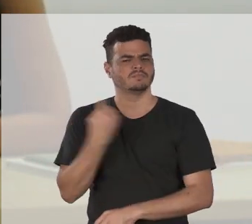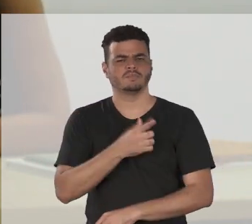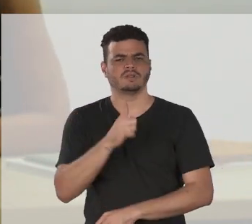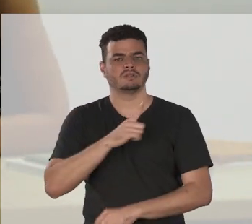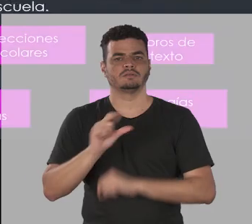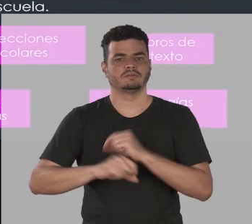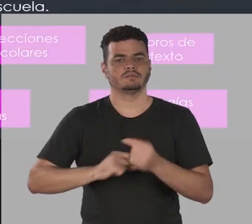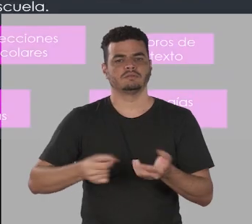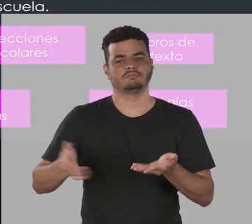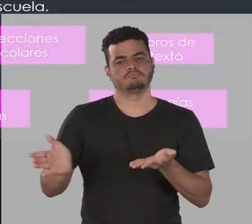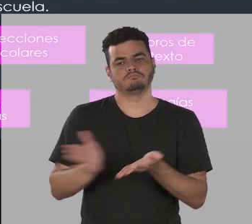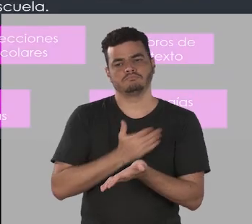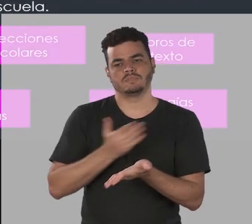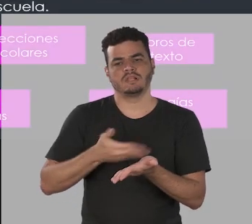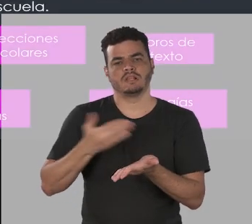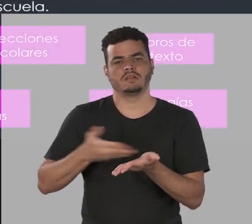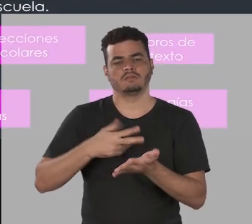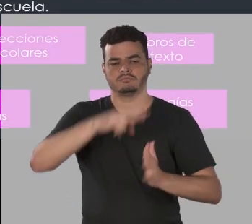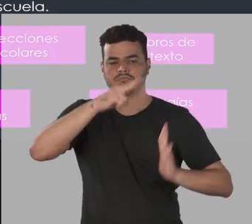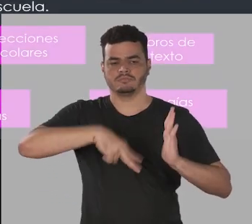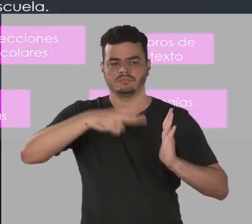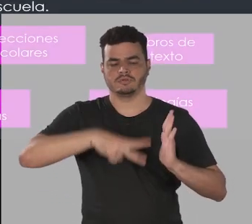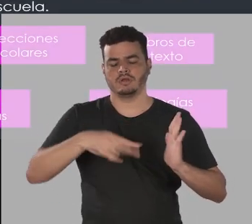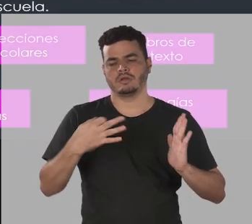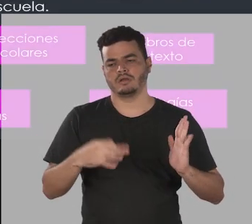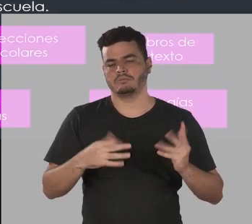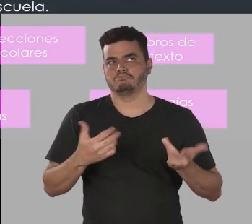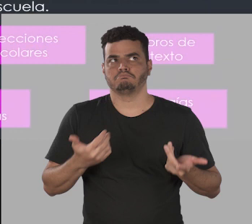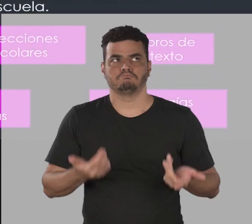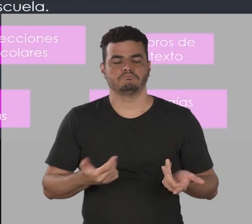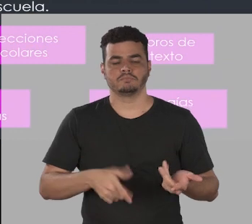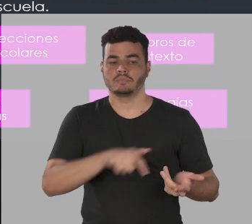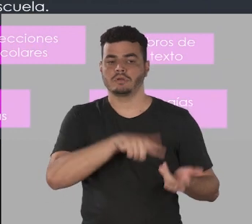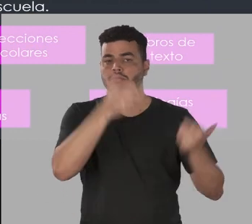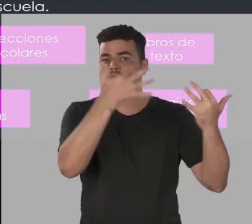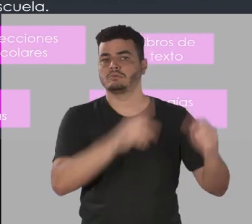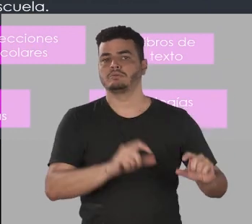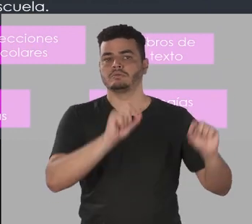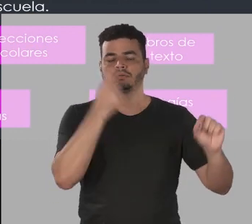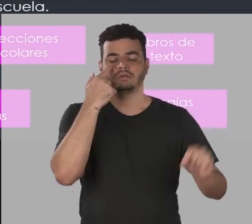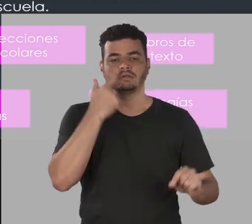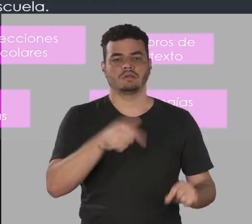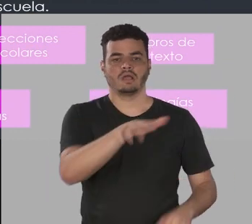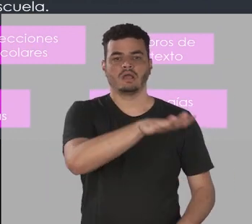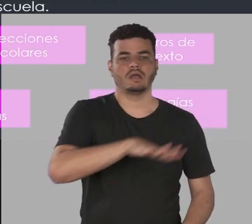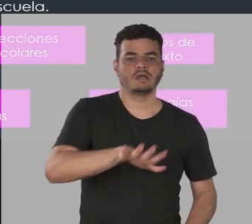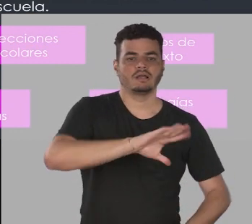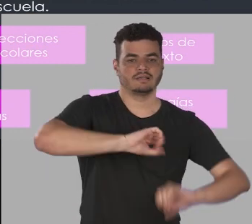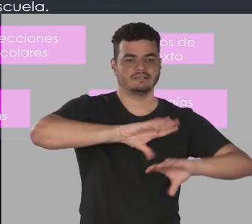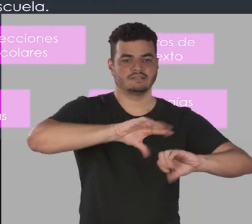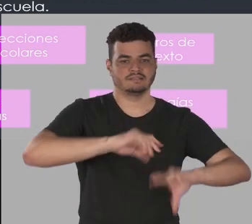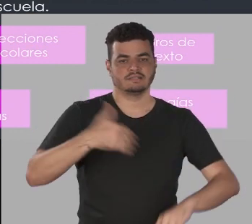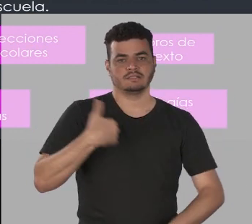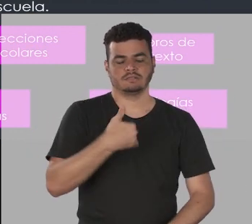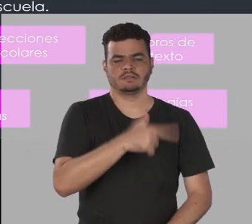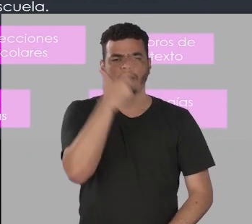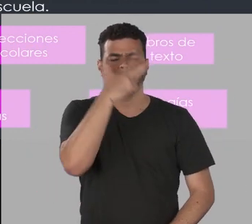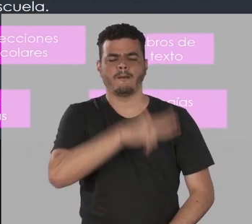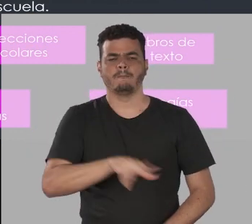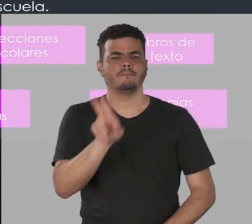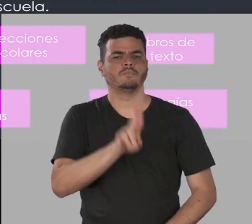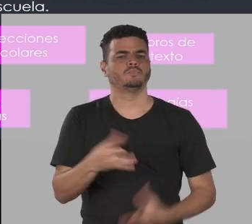Tenhamos os livros de leitura, né, que tem a ver com a educação, pelo menos na Argentina, se utilizam